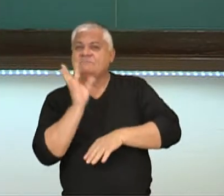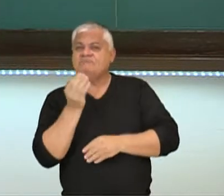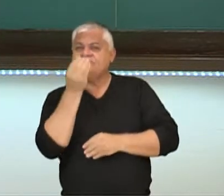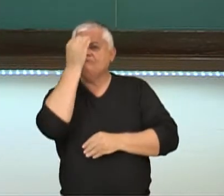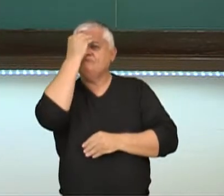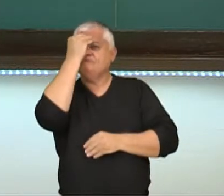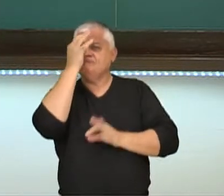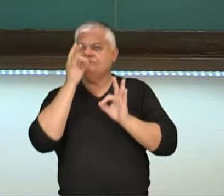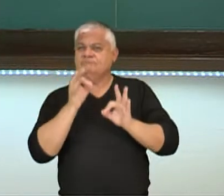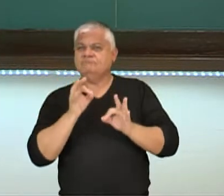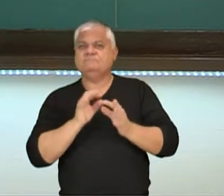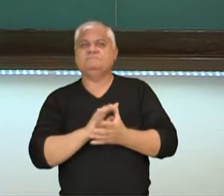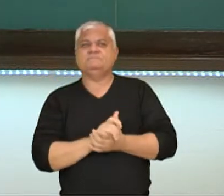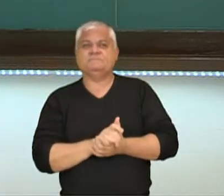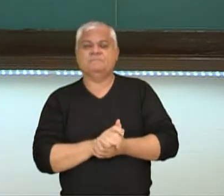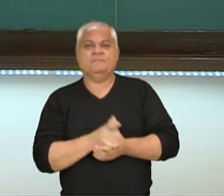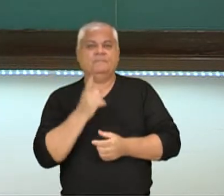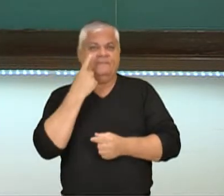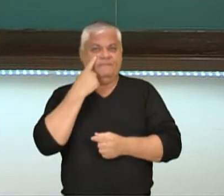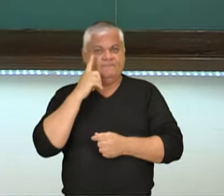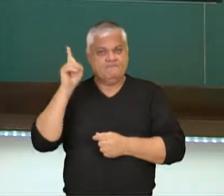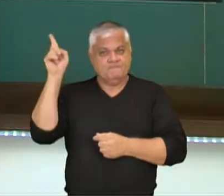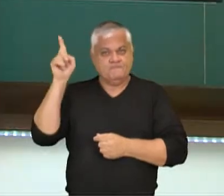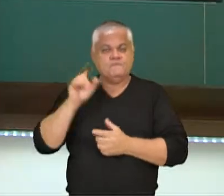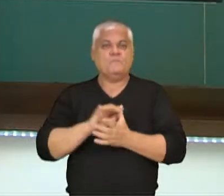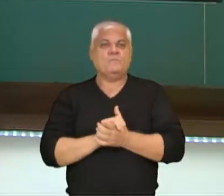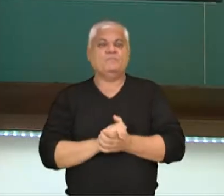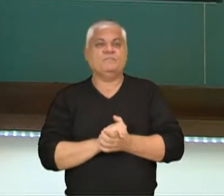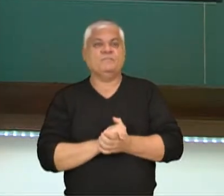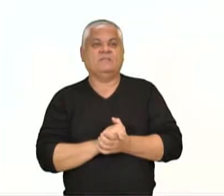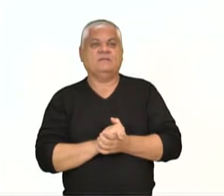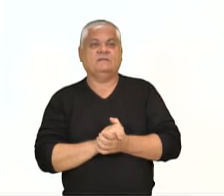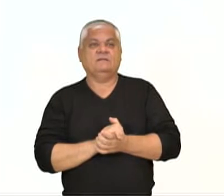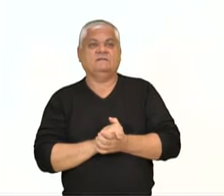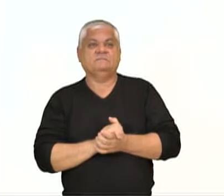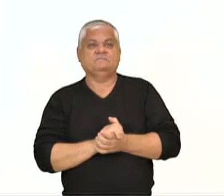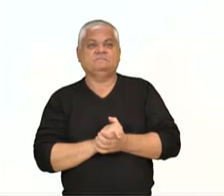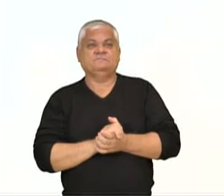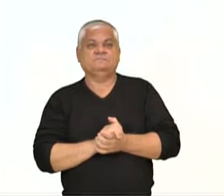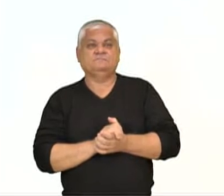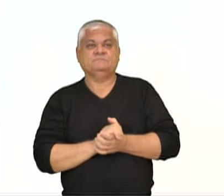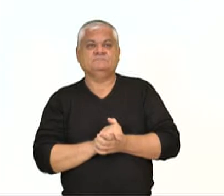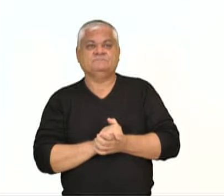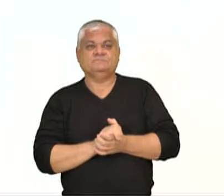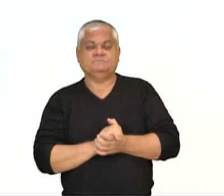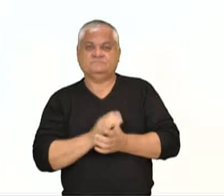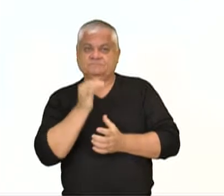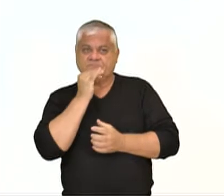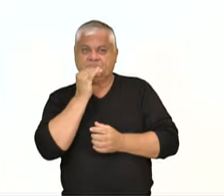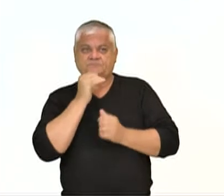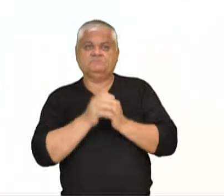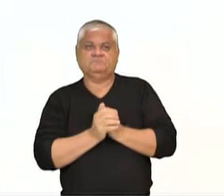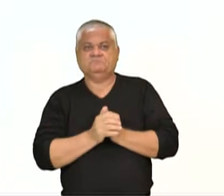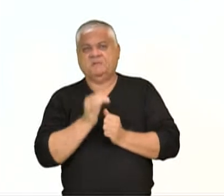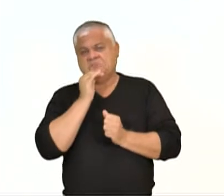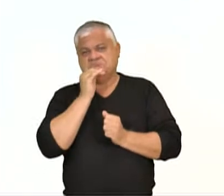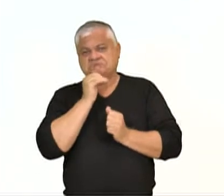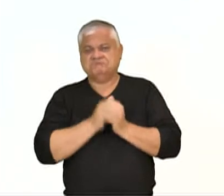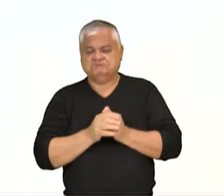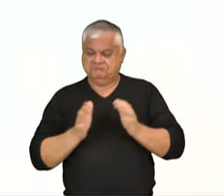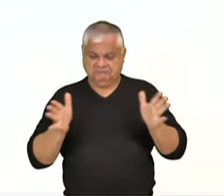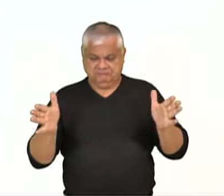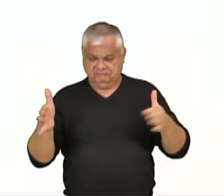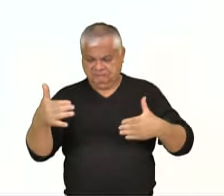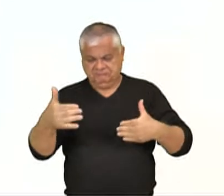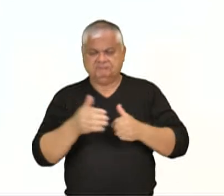fixar bem esses conceitos. Olha só, nessa atividade ele fala o seguinte, um vagonete de massa 100